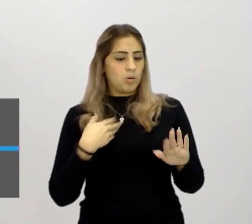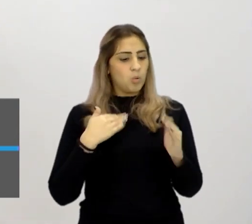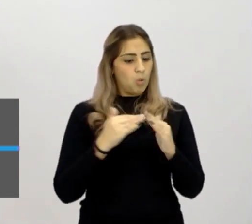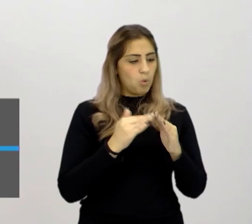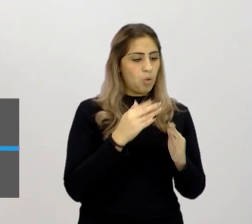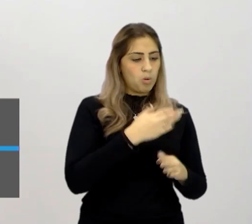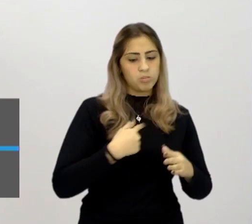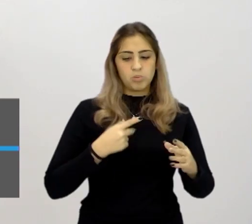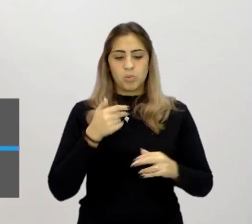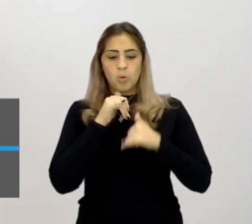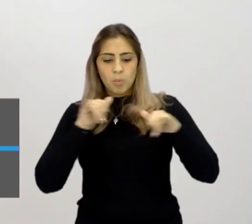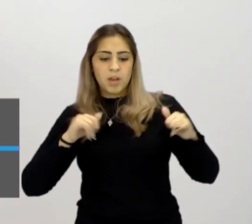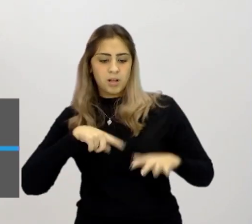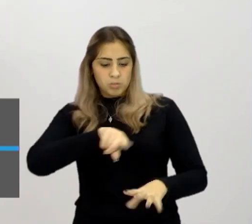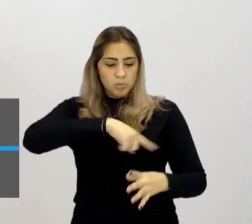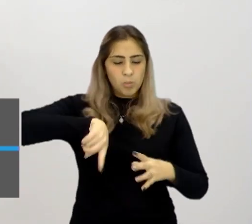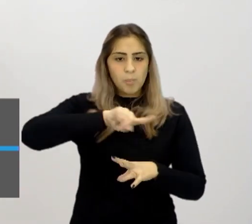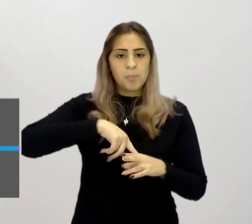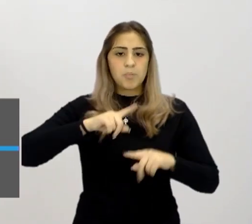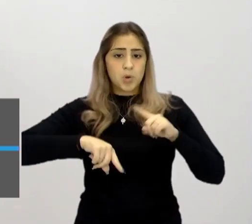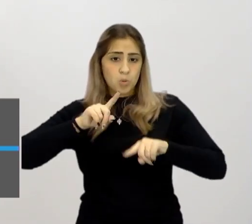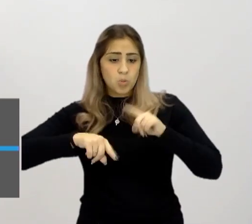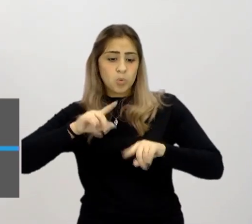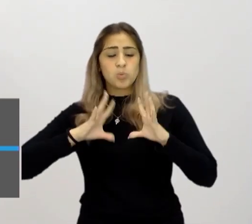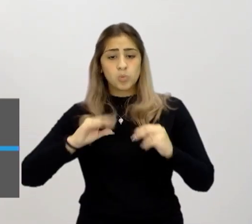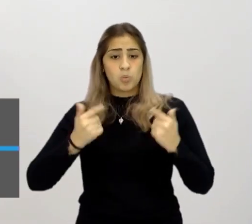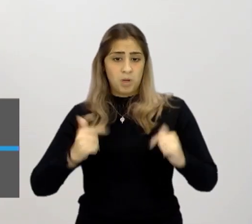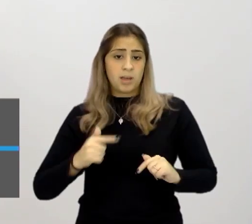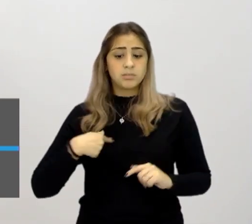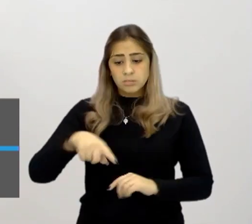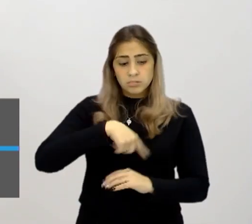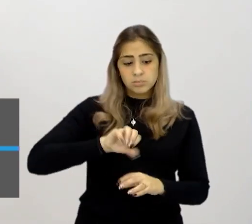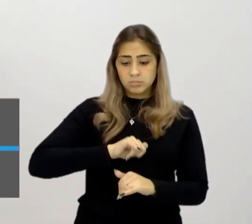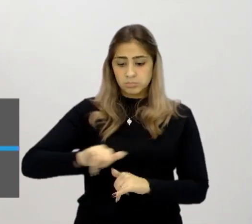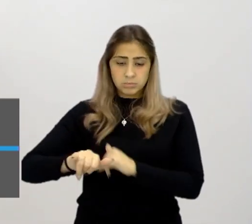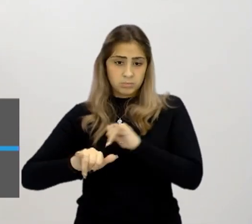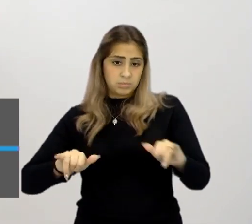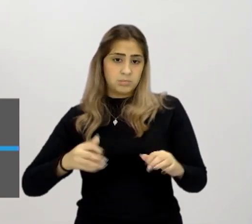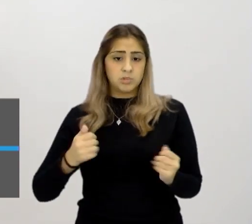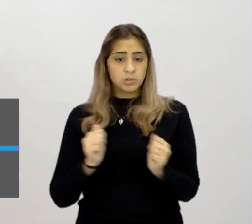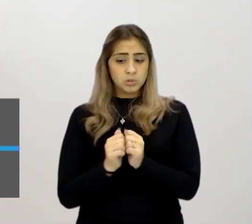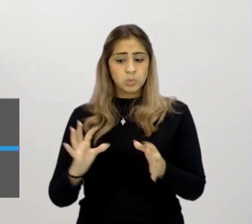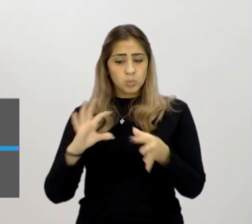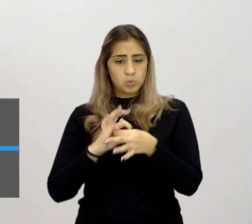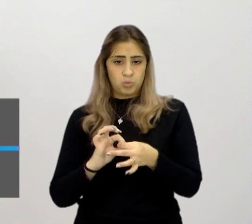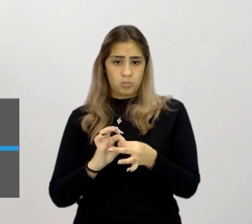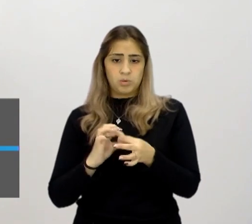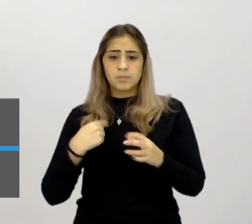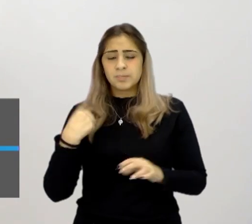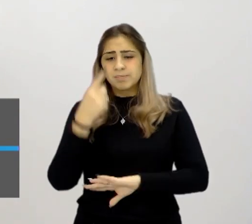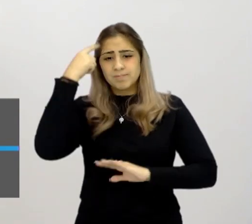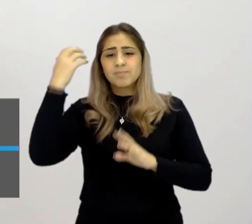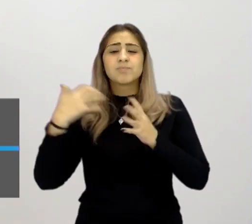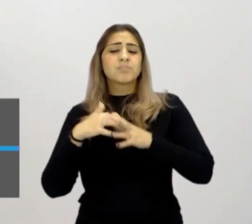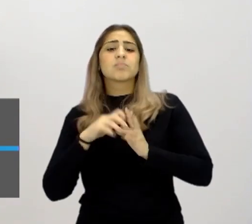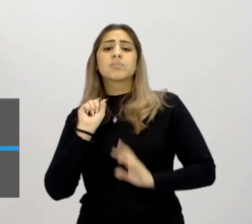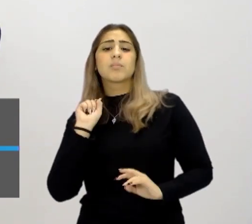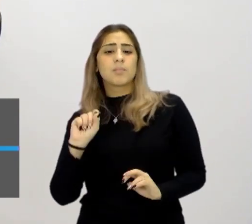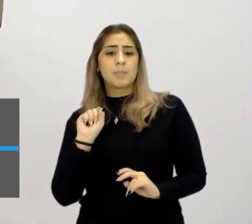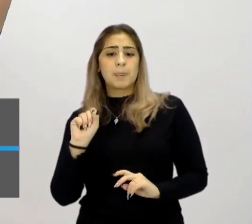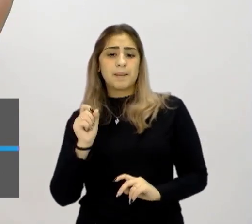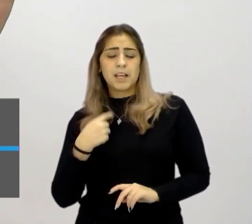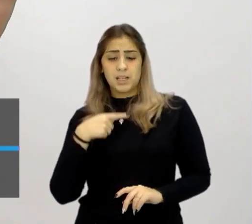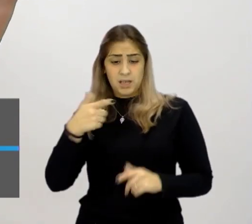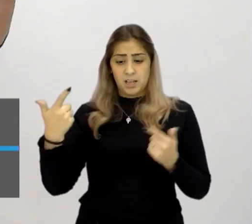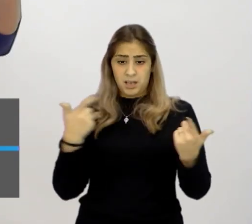comércio, a circulação de produtos e tudo mais. E aí, tem uma questão que é bem interessante de pensar, que assim, lá